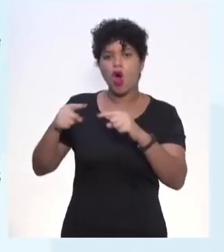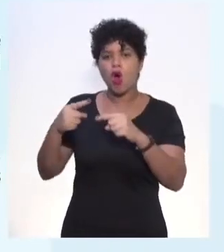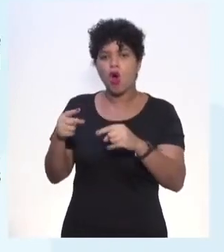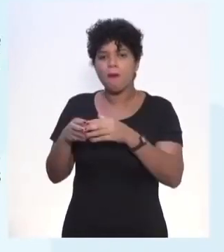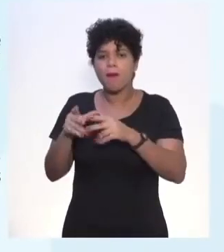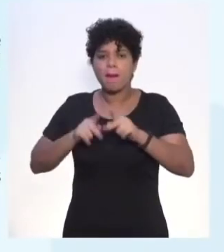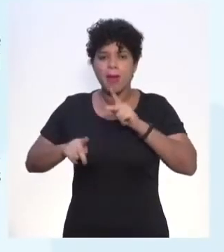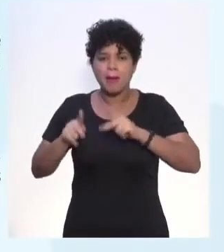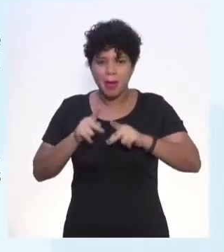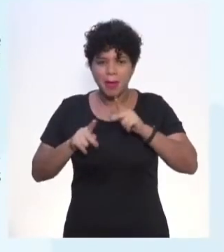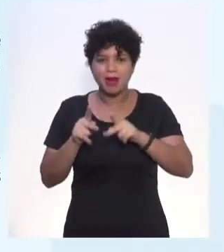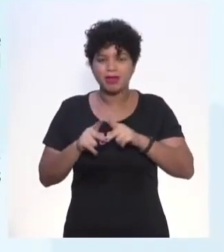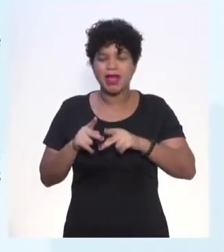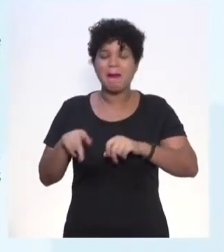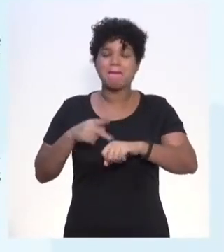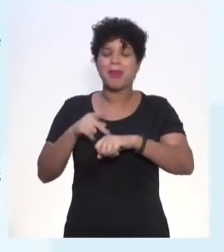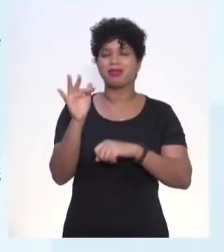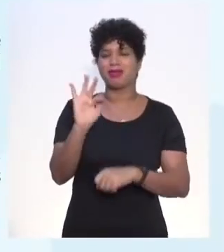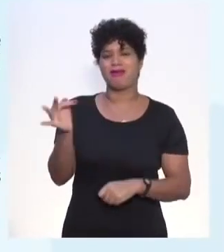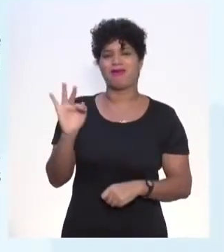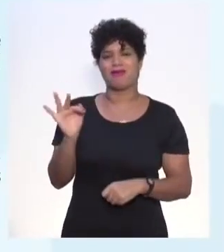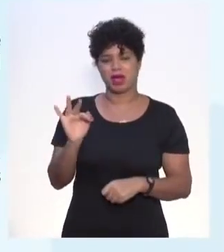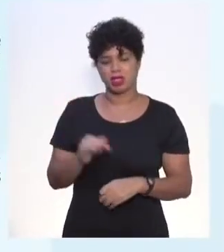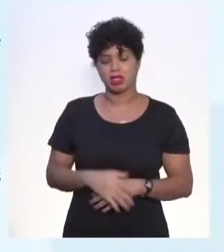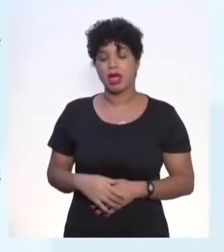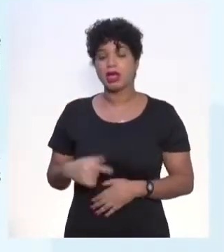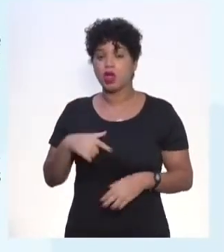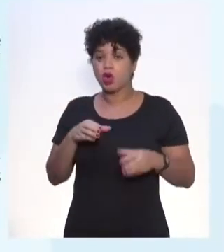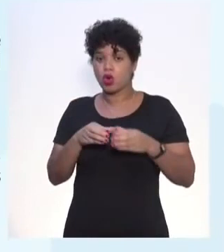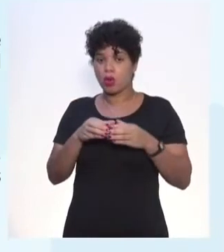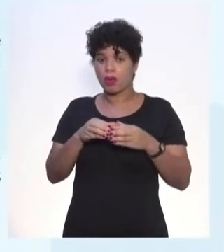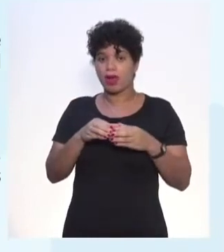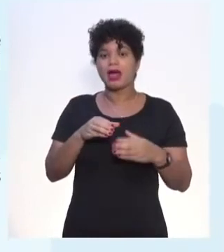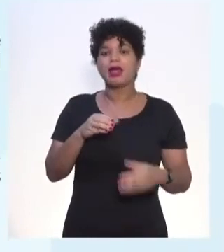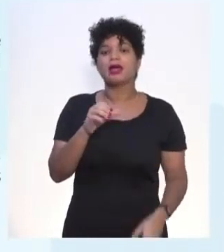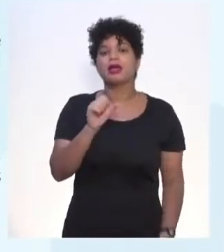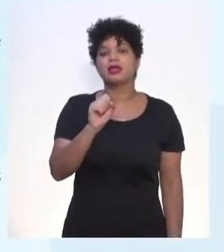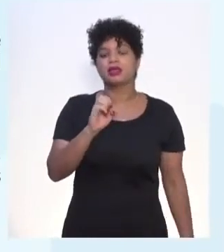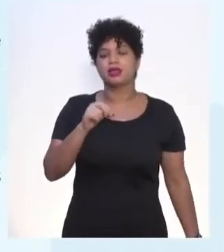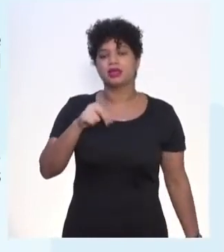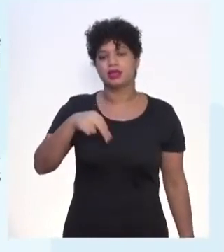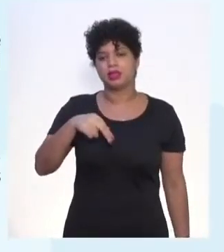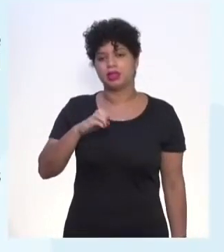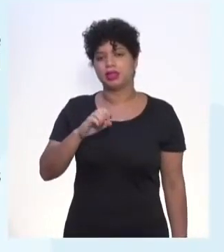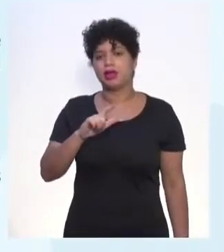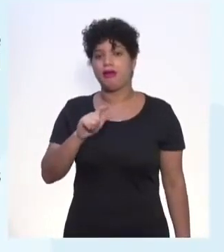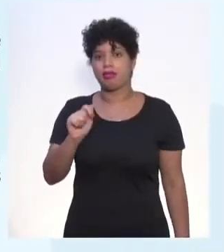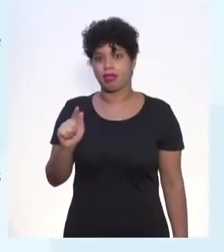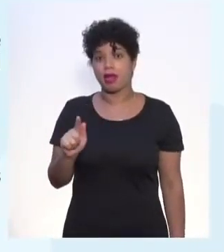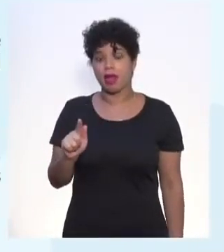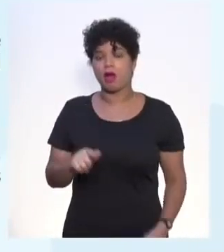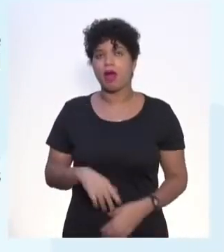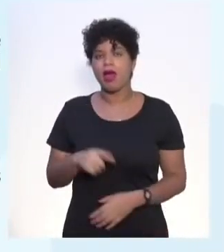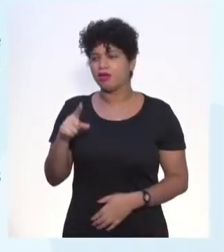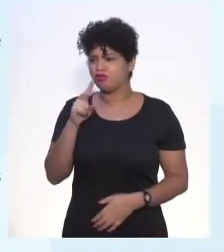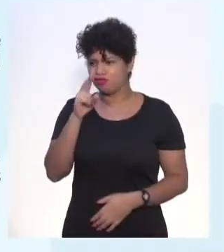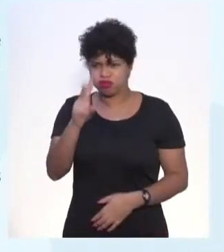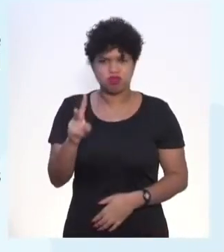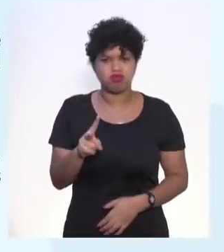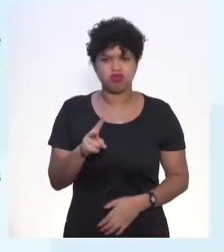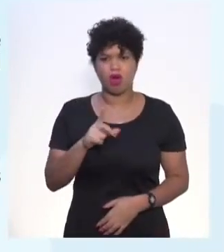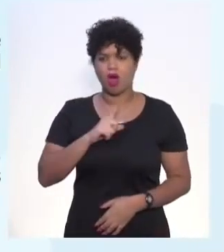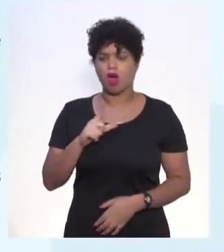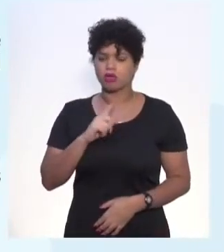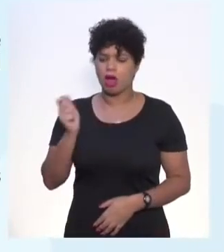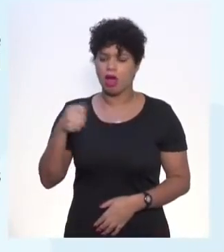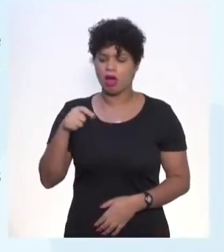ofensivas, né, da rebelião do Senegal foram bastante fortes. Eles conseguiram reverter o domínio francês em